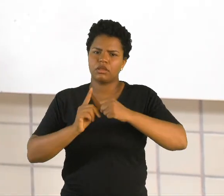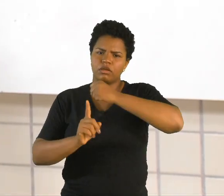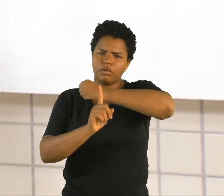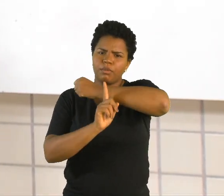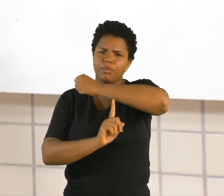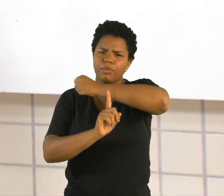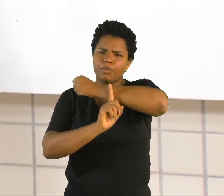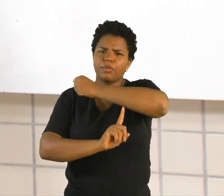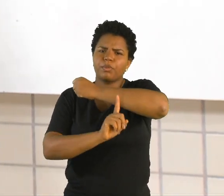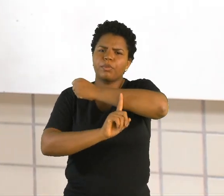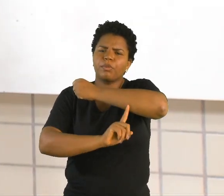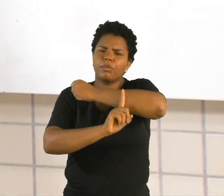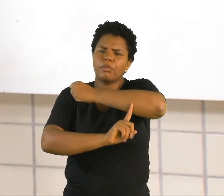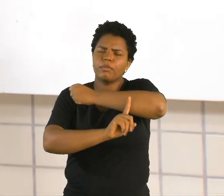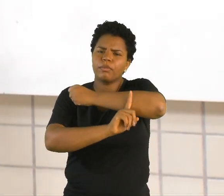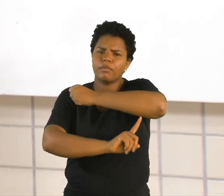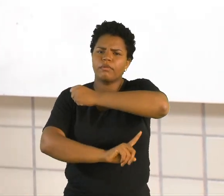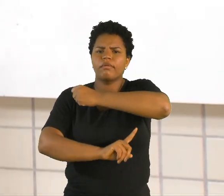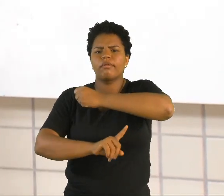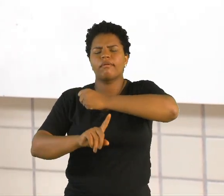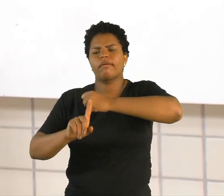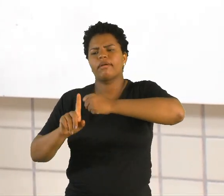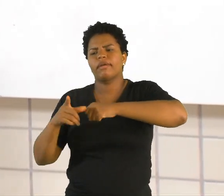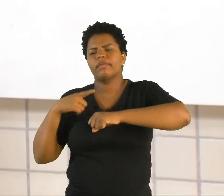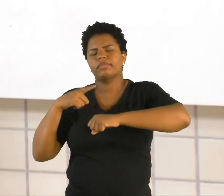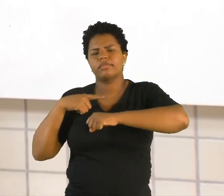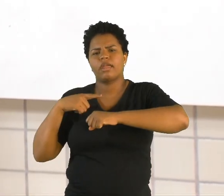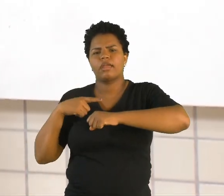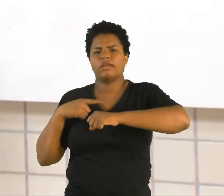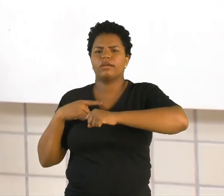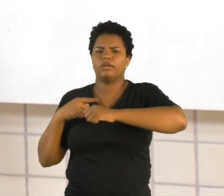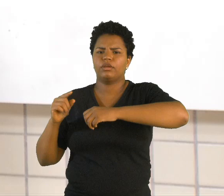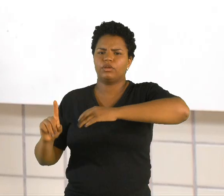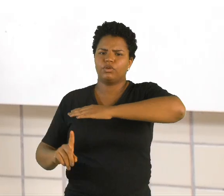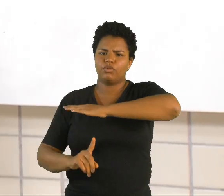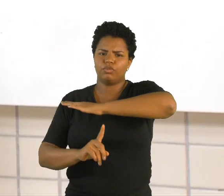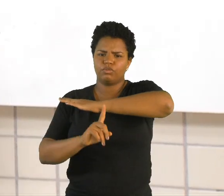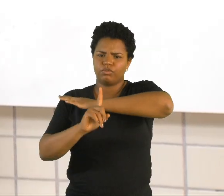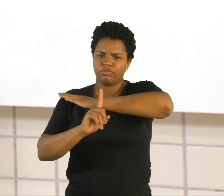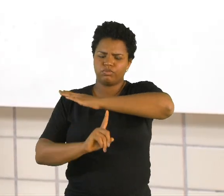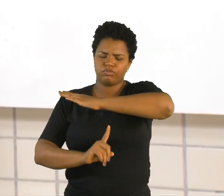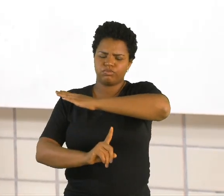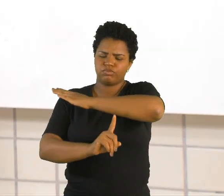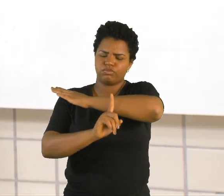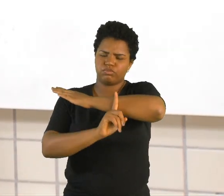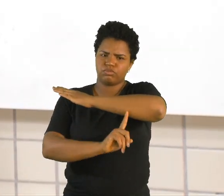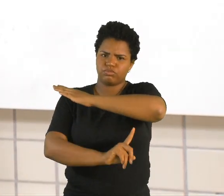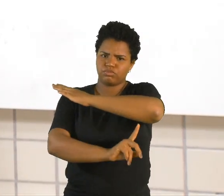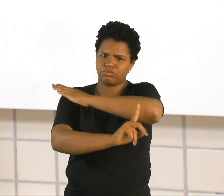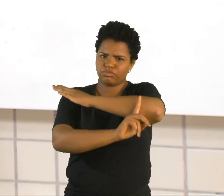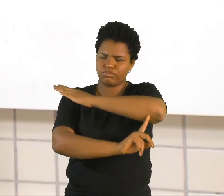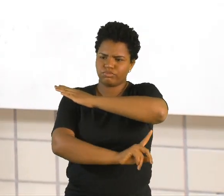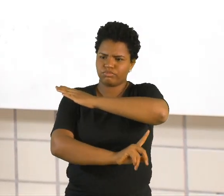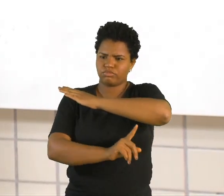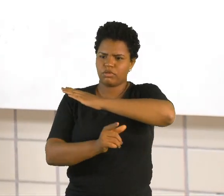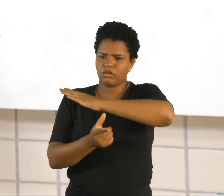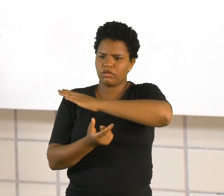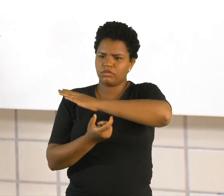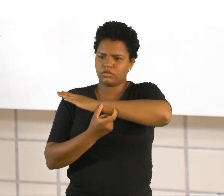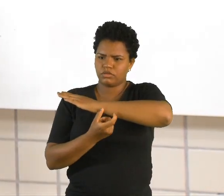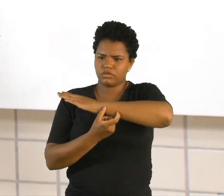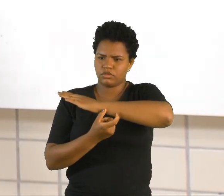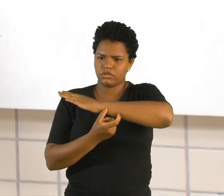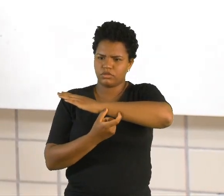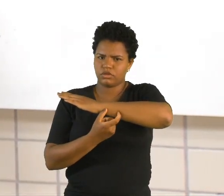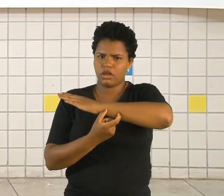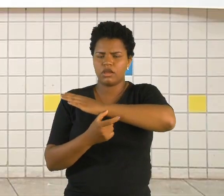e estes risquinhos tem um maiorzinho entre um centímetro e outro. Tem um assim médiozinho. Esse